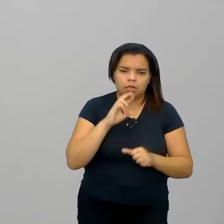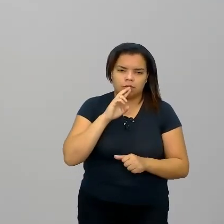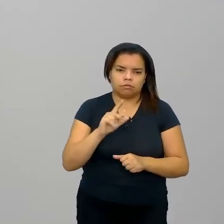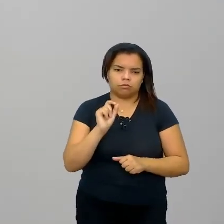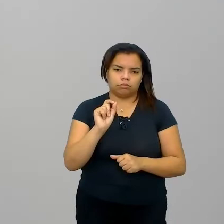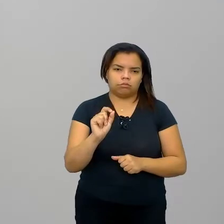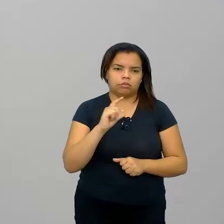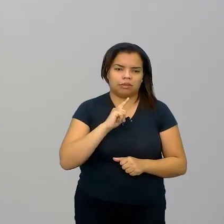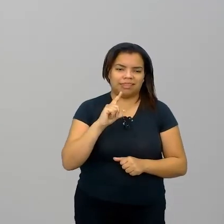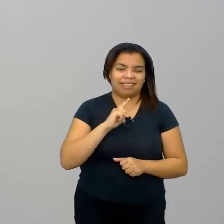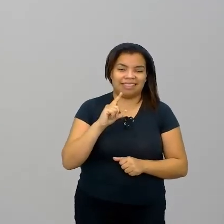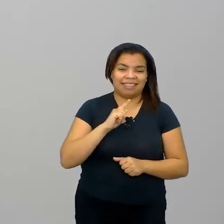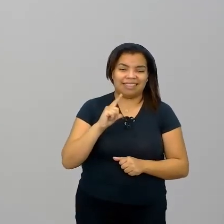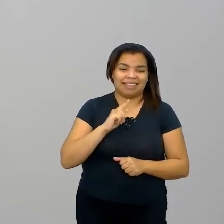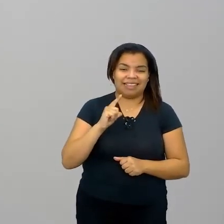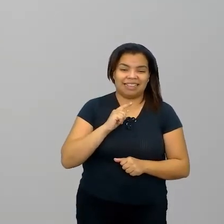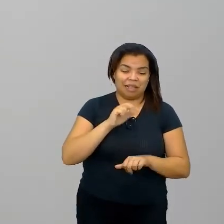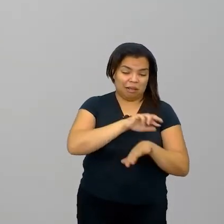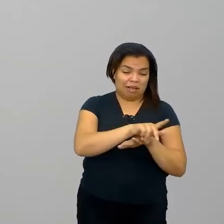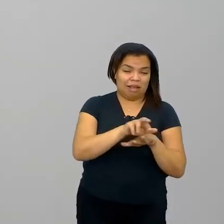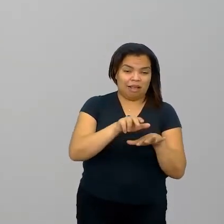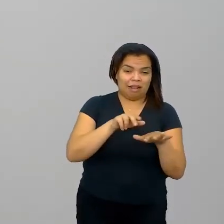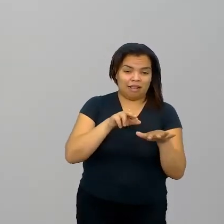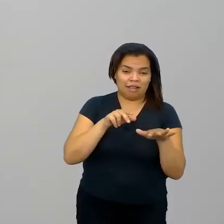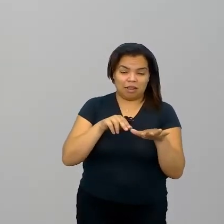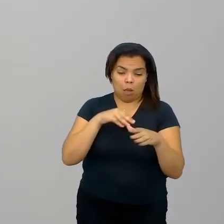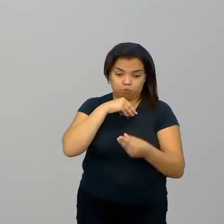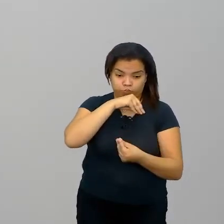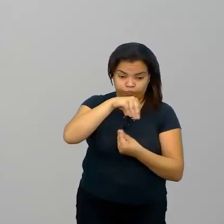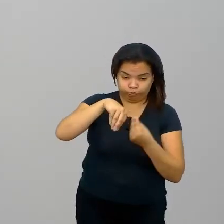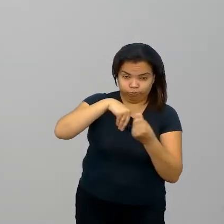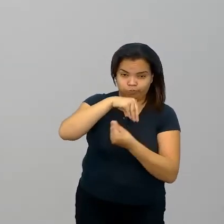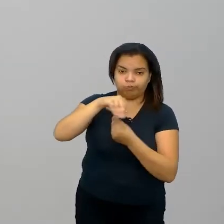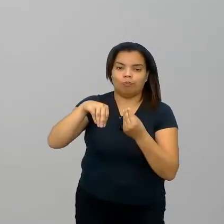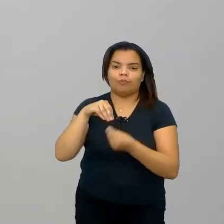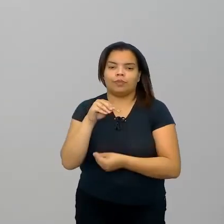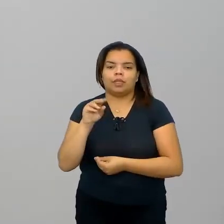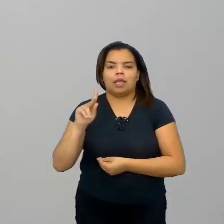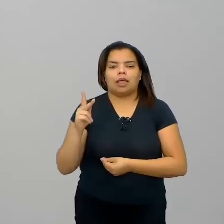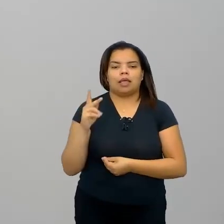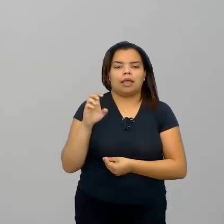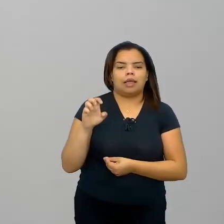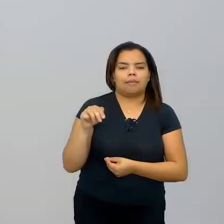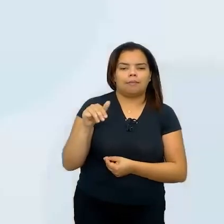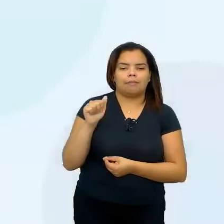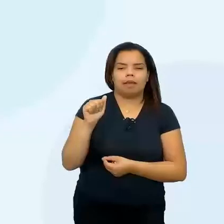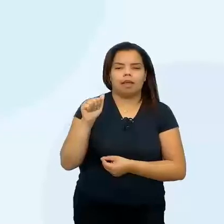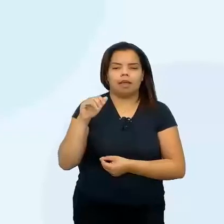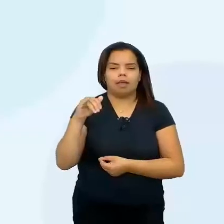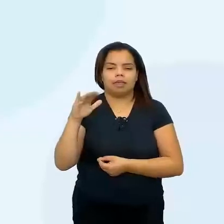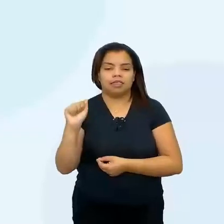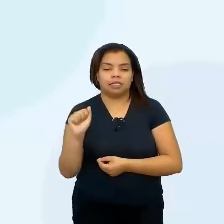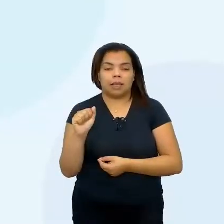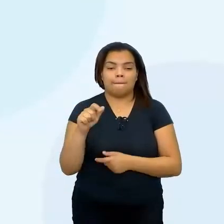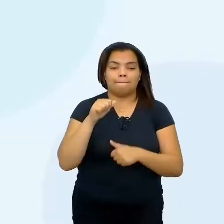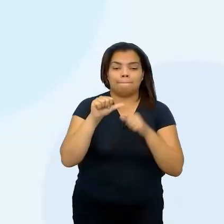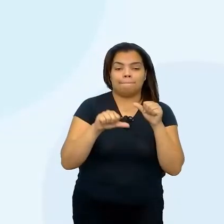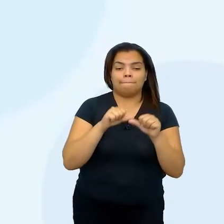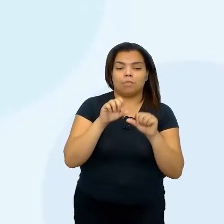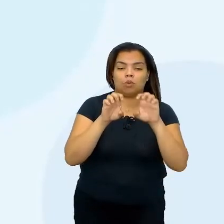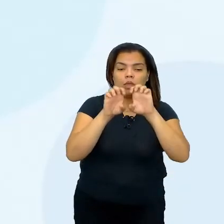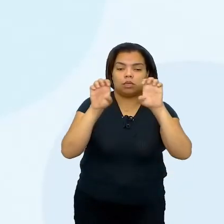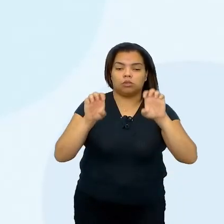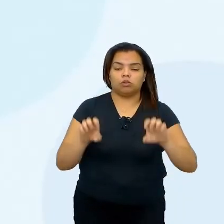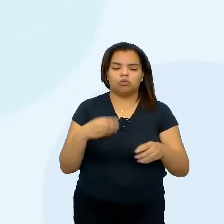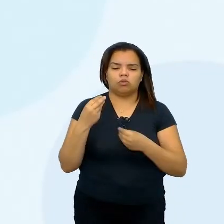então, nesse aspecto morfológico da hemácia, ou seja, na mudança da sua estrutura, na mudança do seu formato,